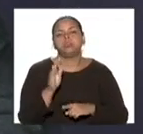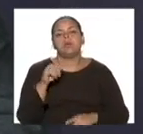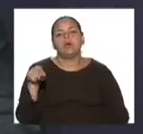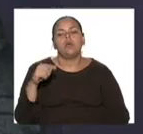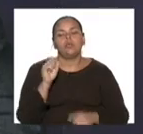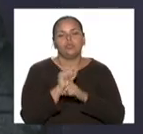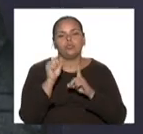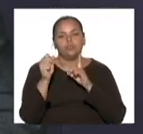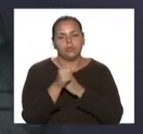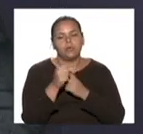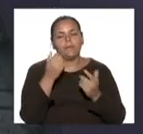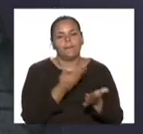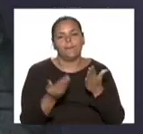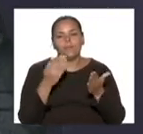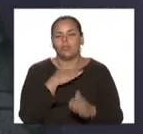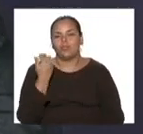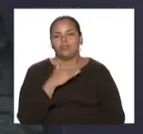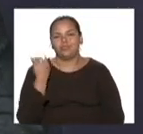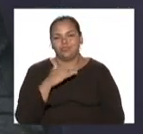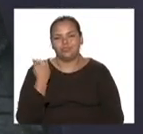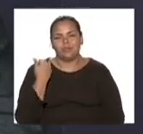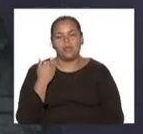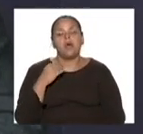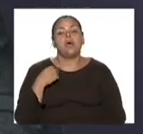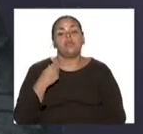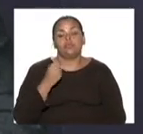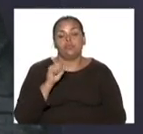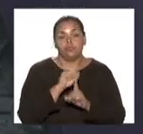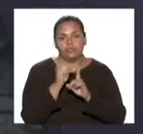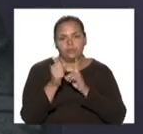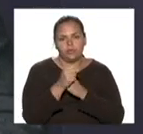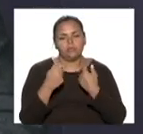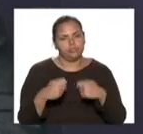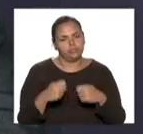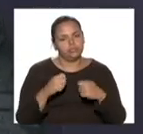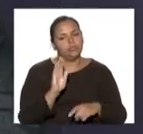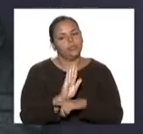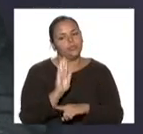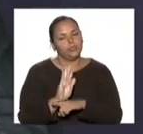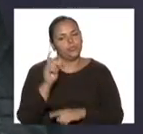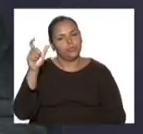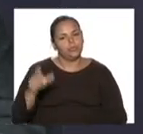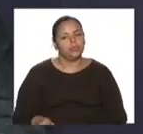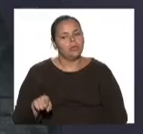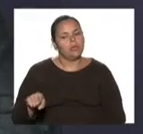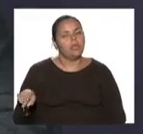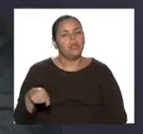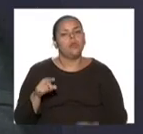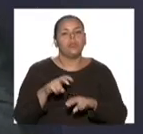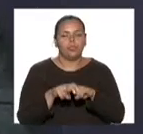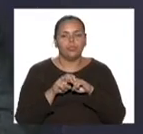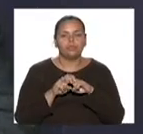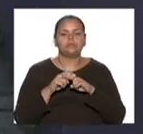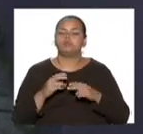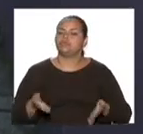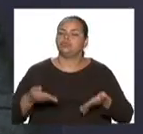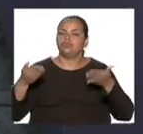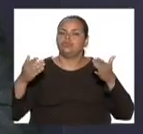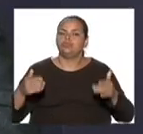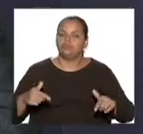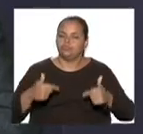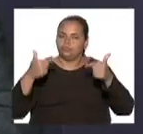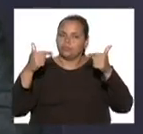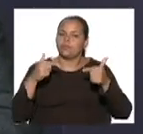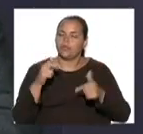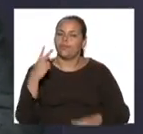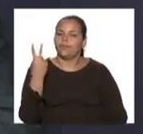a sociedade, estão perdendo as suas vidas e a sociedade tem que criar um sistema de proteção para eles. E por isso, essa nossa